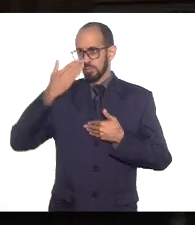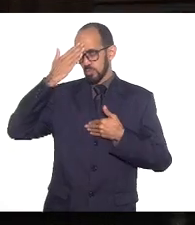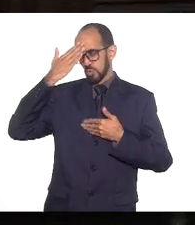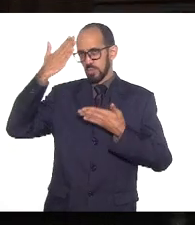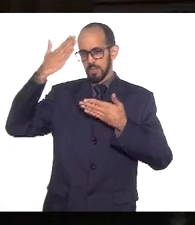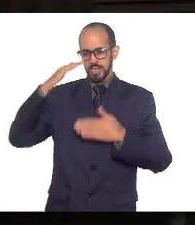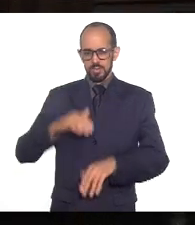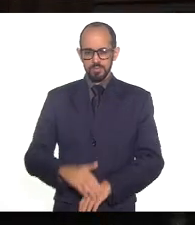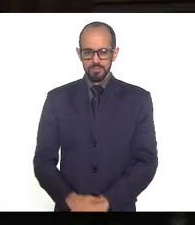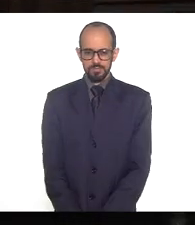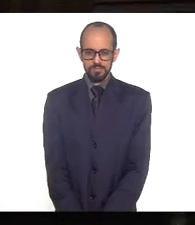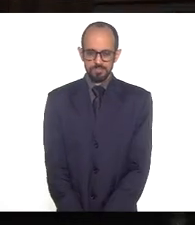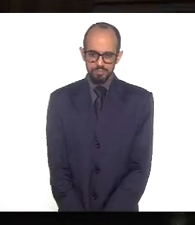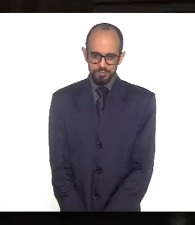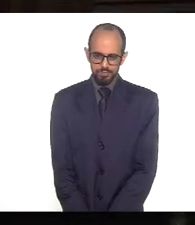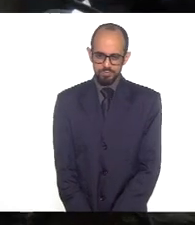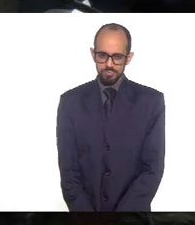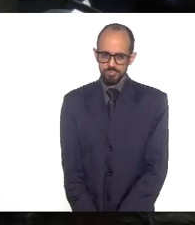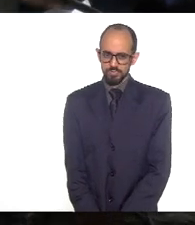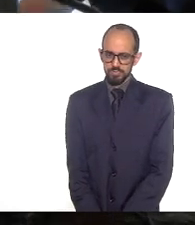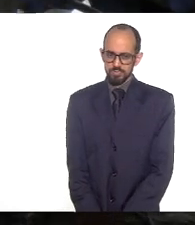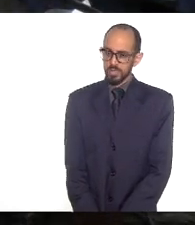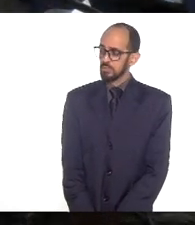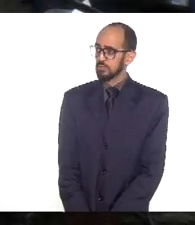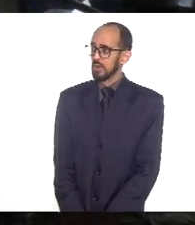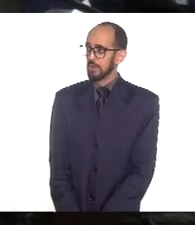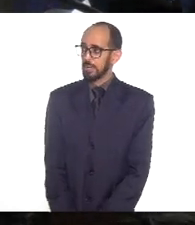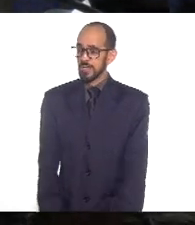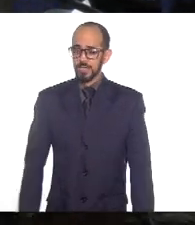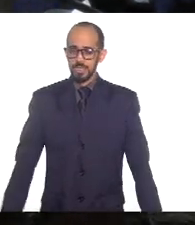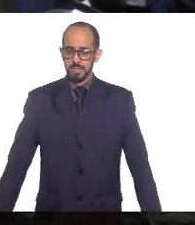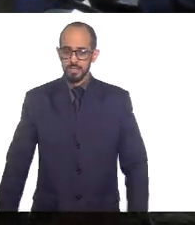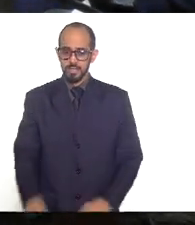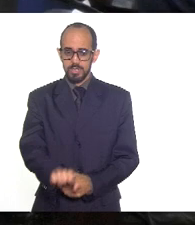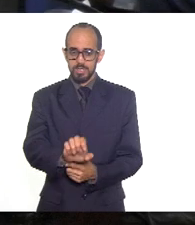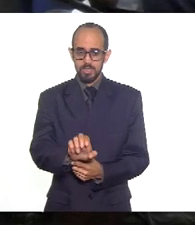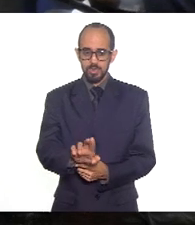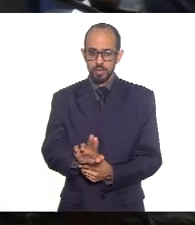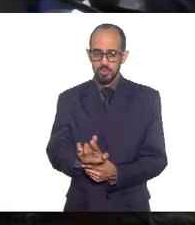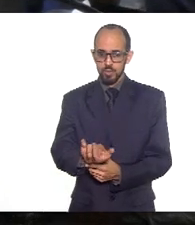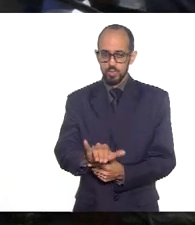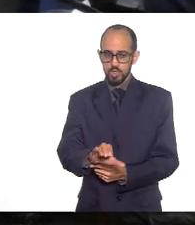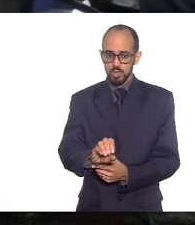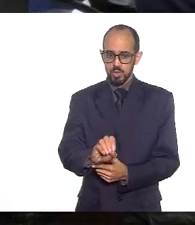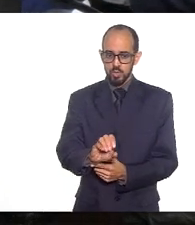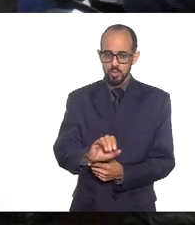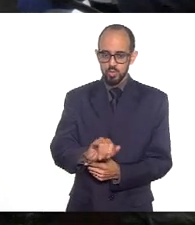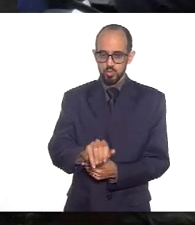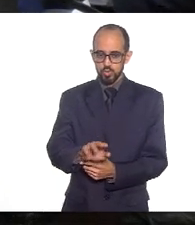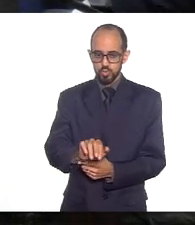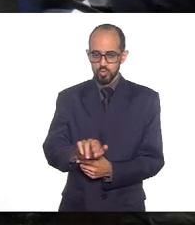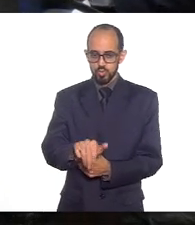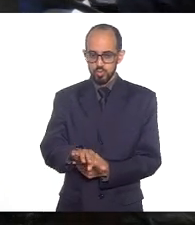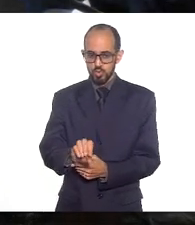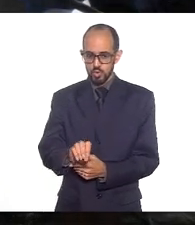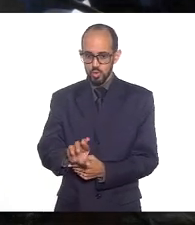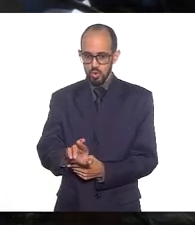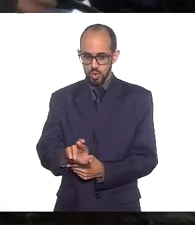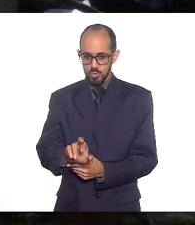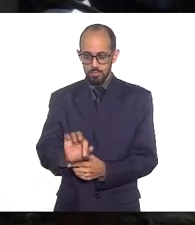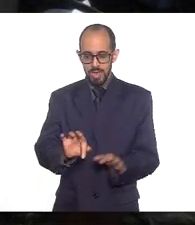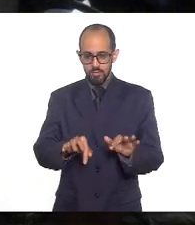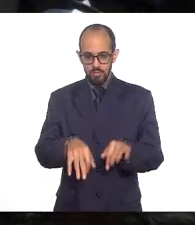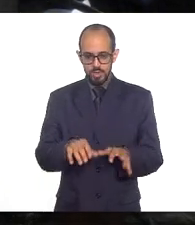obrigado com a palavra o deputado Eurico Júnior e parabenizar as